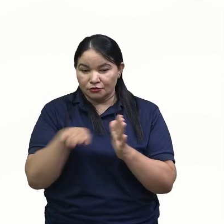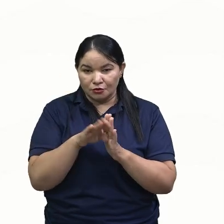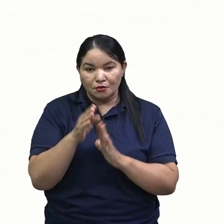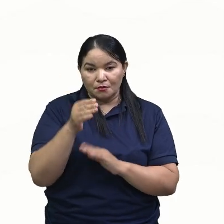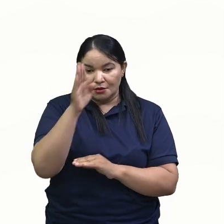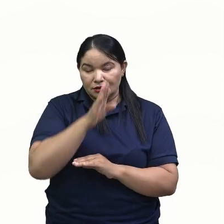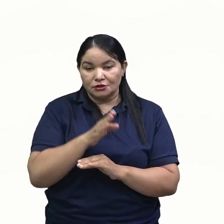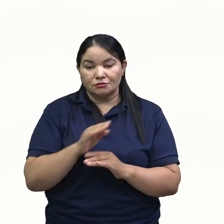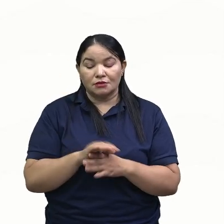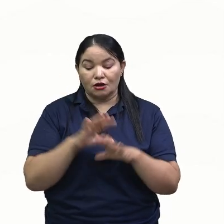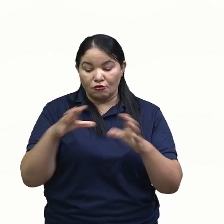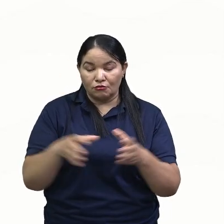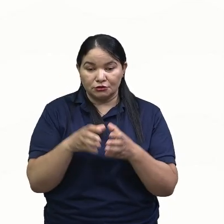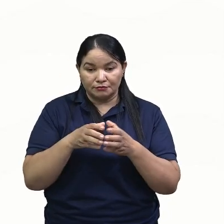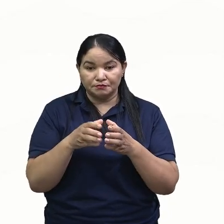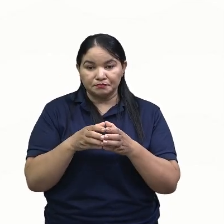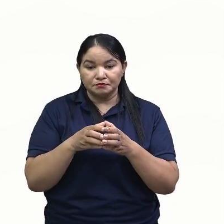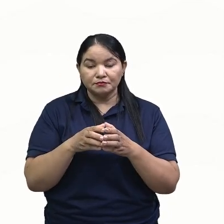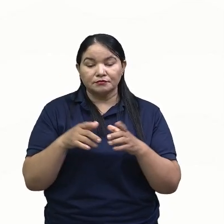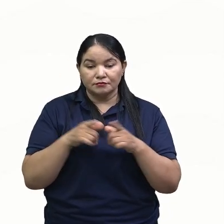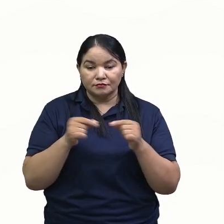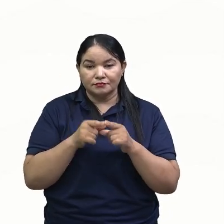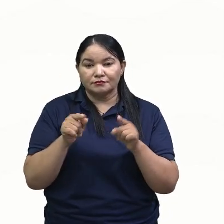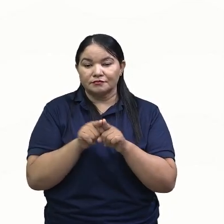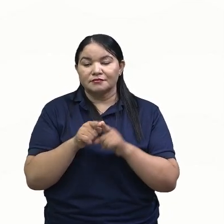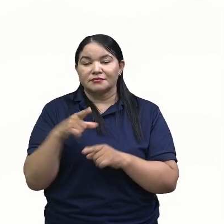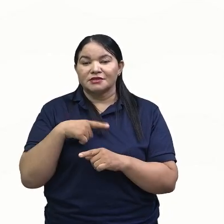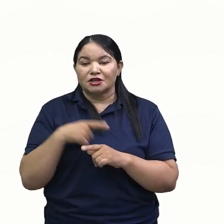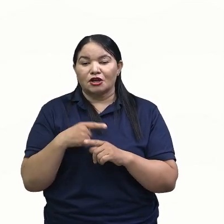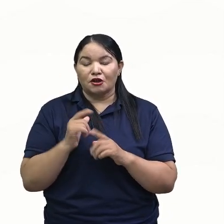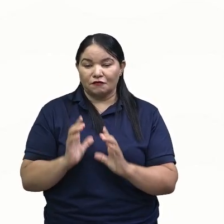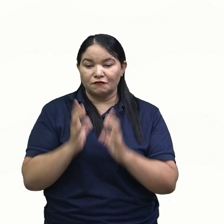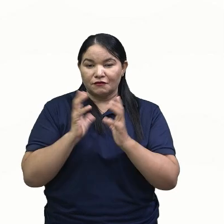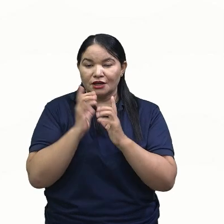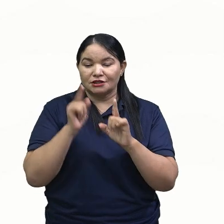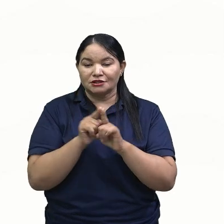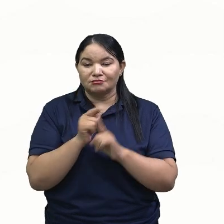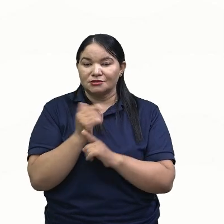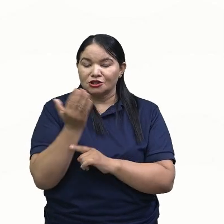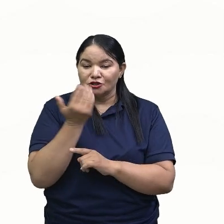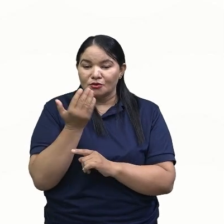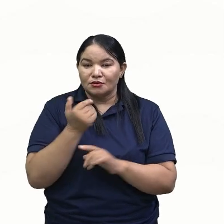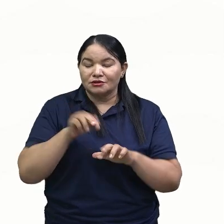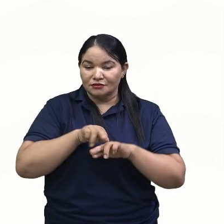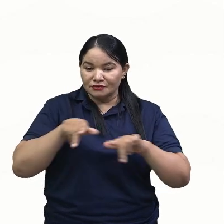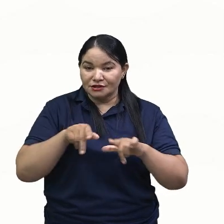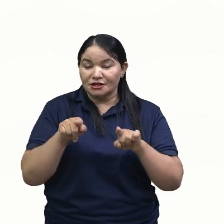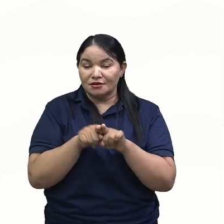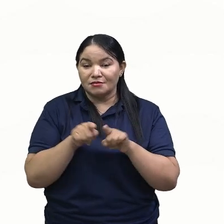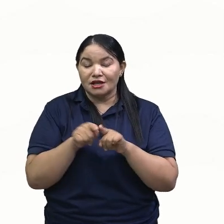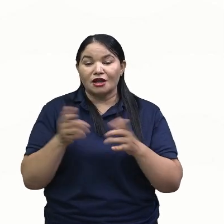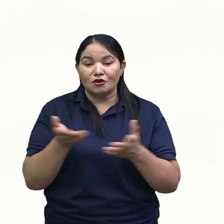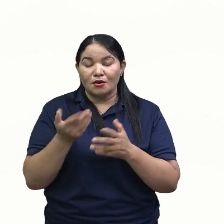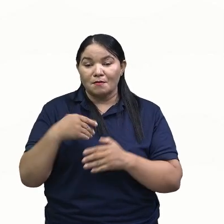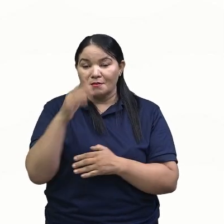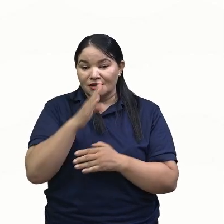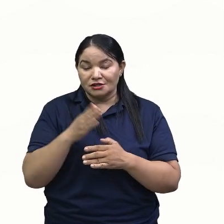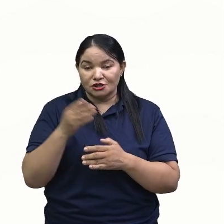japonesa ela mantém tradições, festas, culinárias e interage com a cultura brasileira.